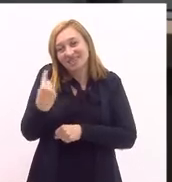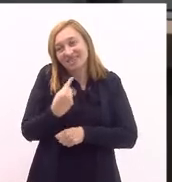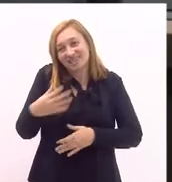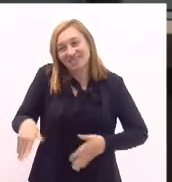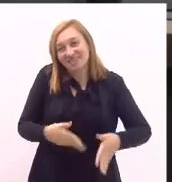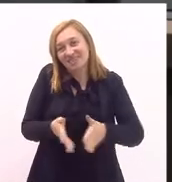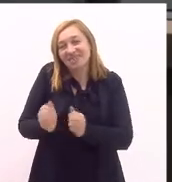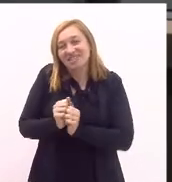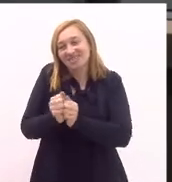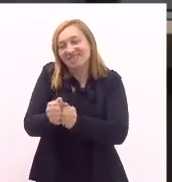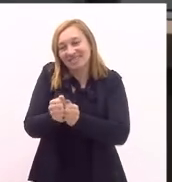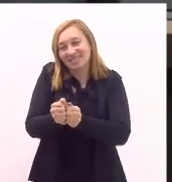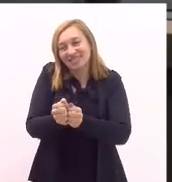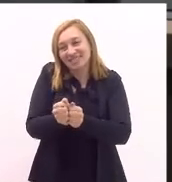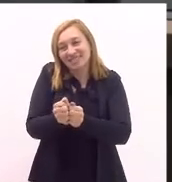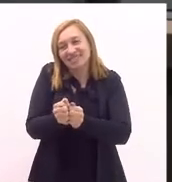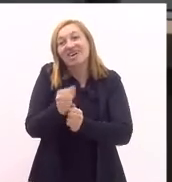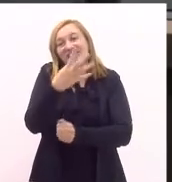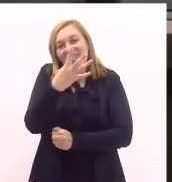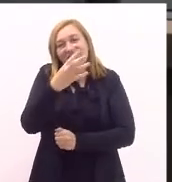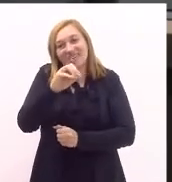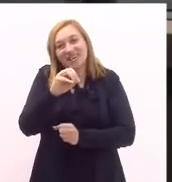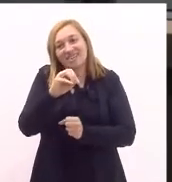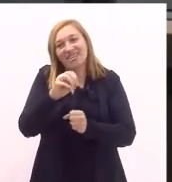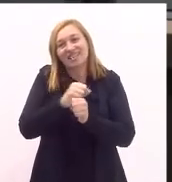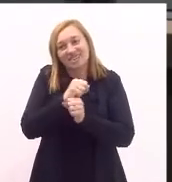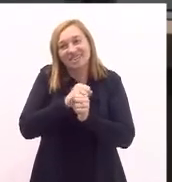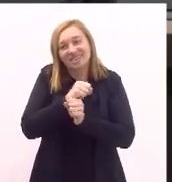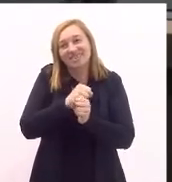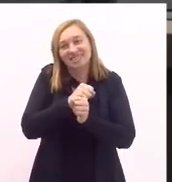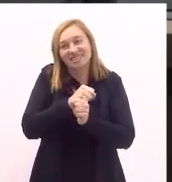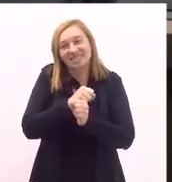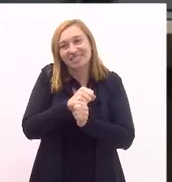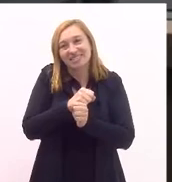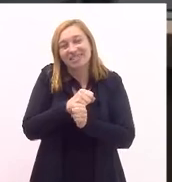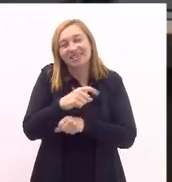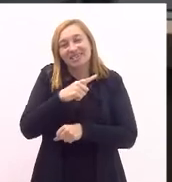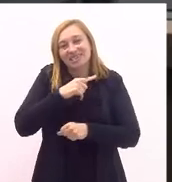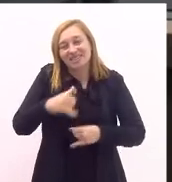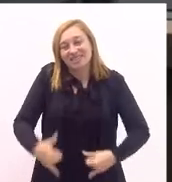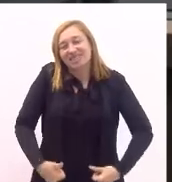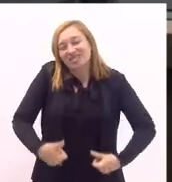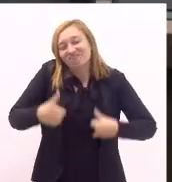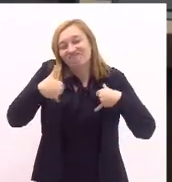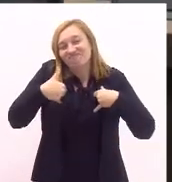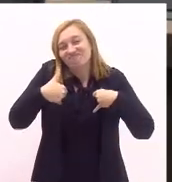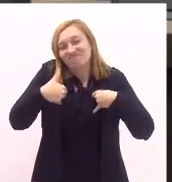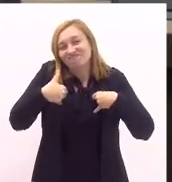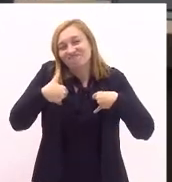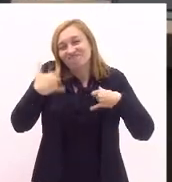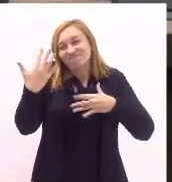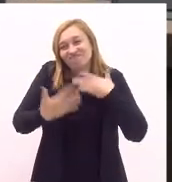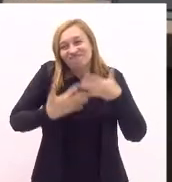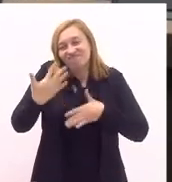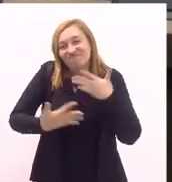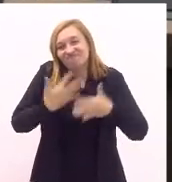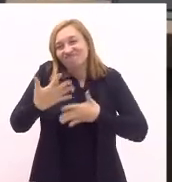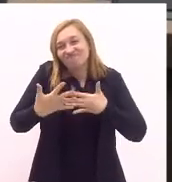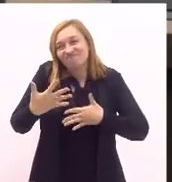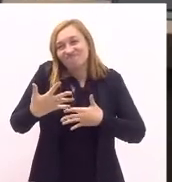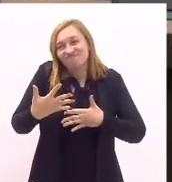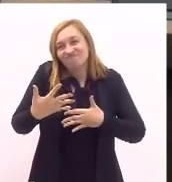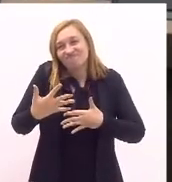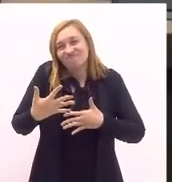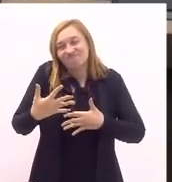caminhando juntas em 40 anos e eu tenho a honra alegria de